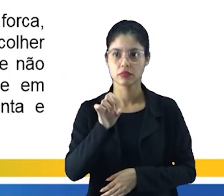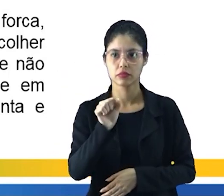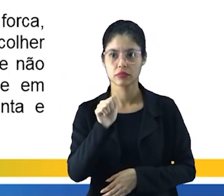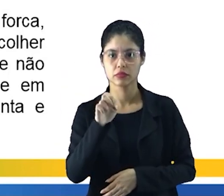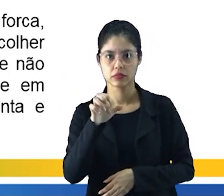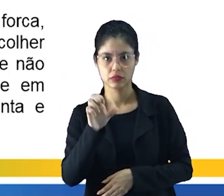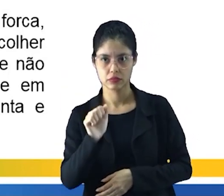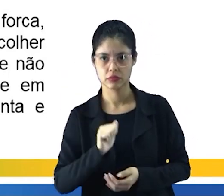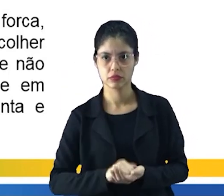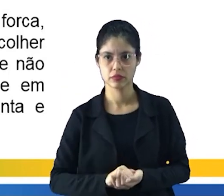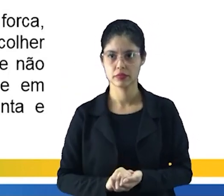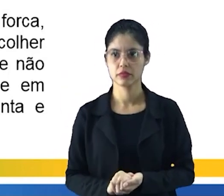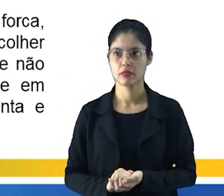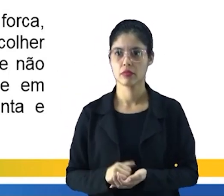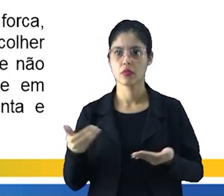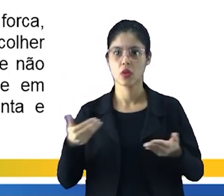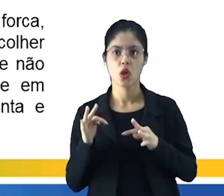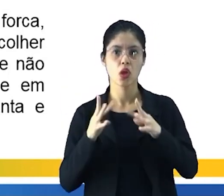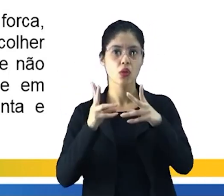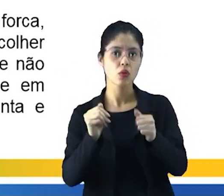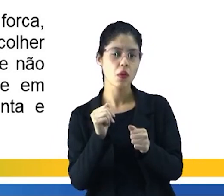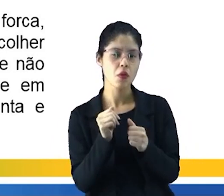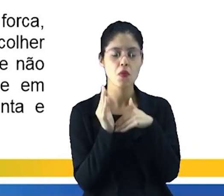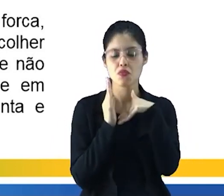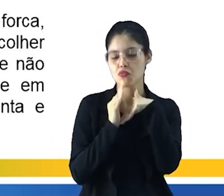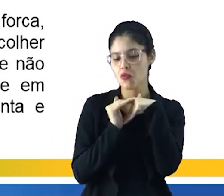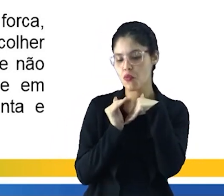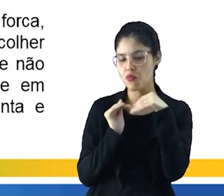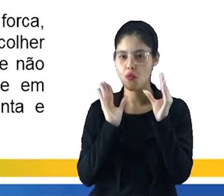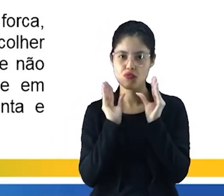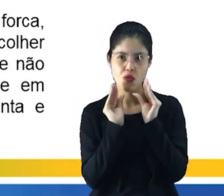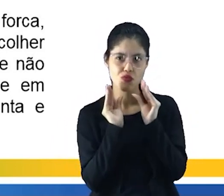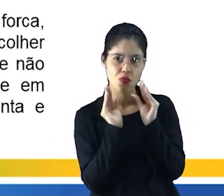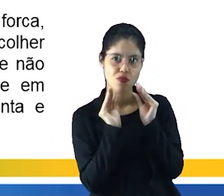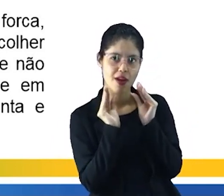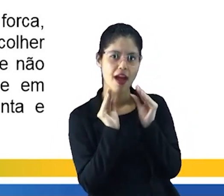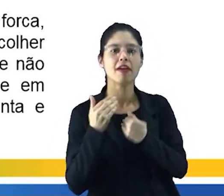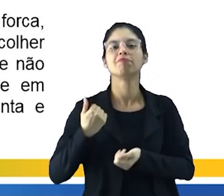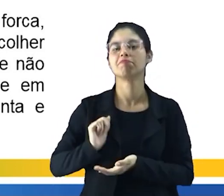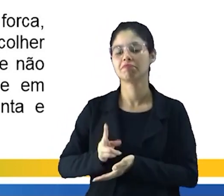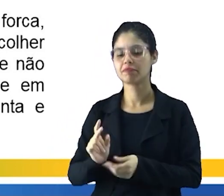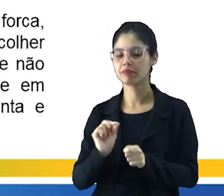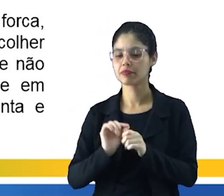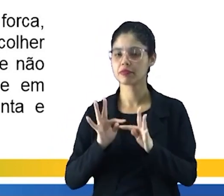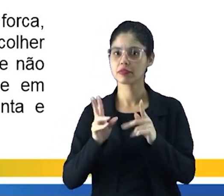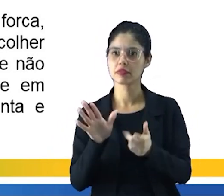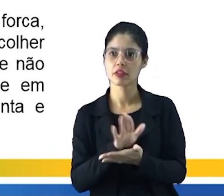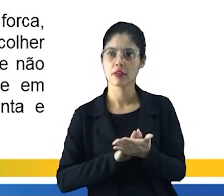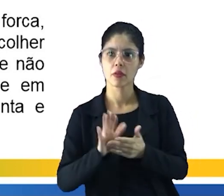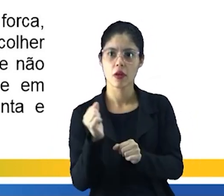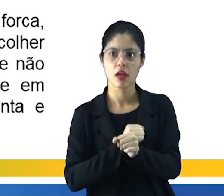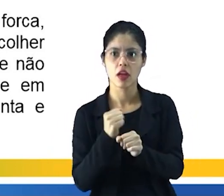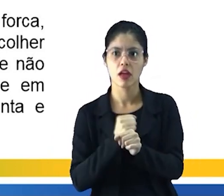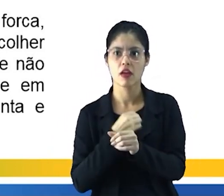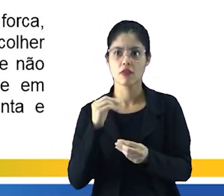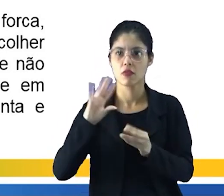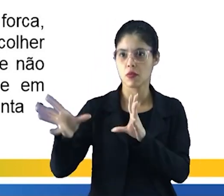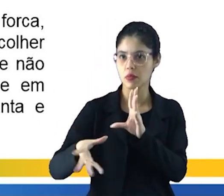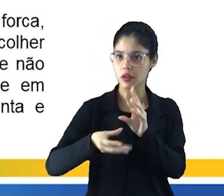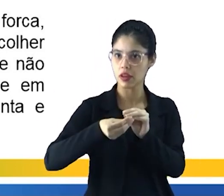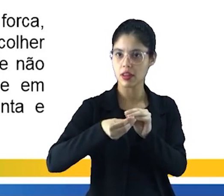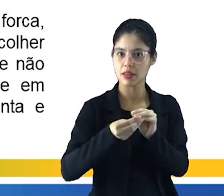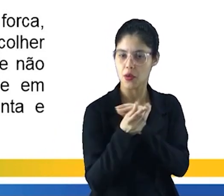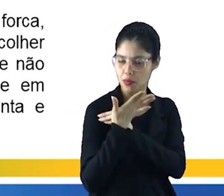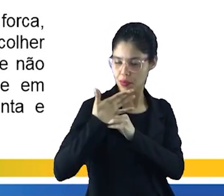chamavam-se Mademoiselle e eram todas mimosas e muito prendadas. Não faziam anos,